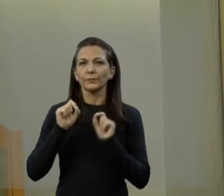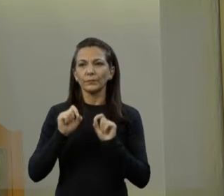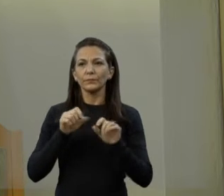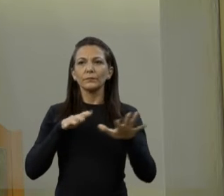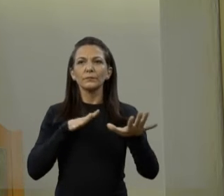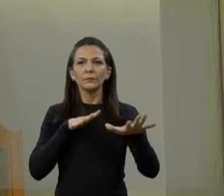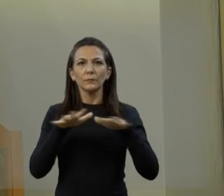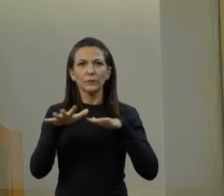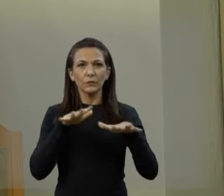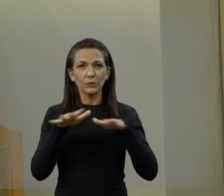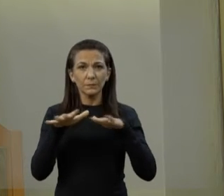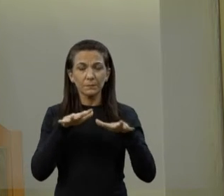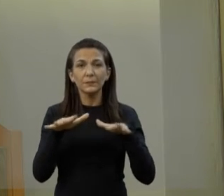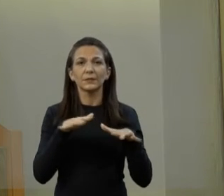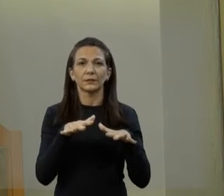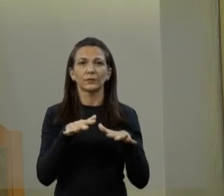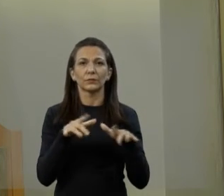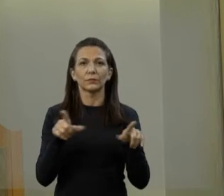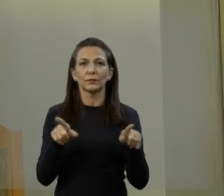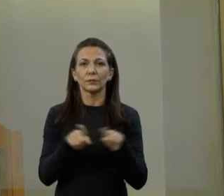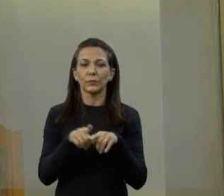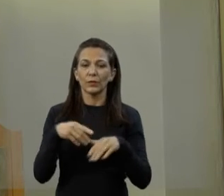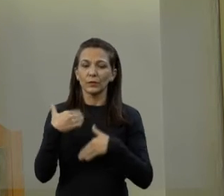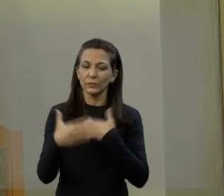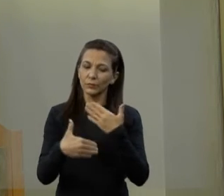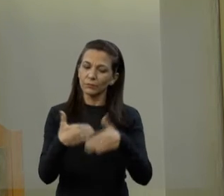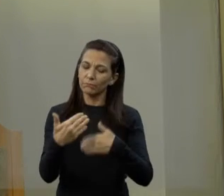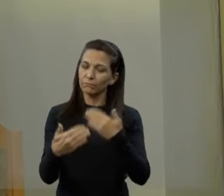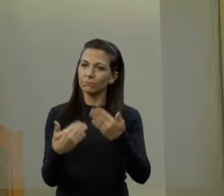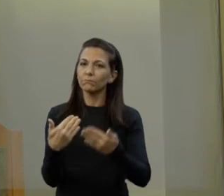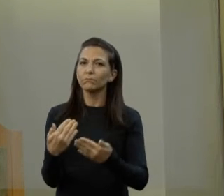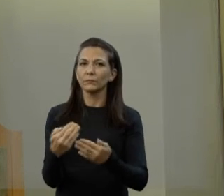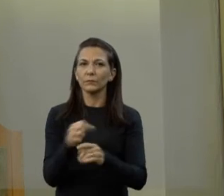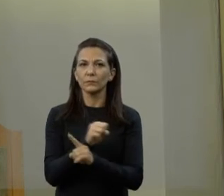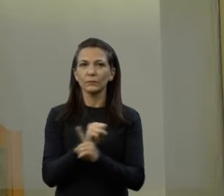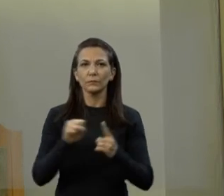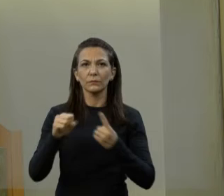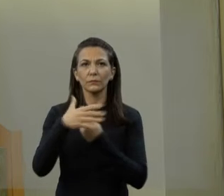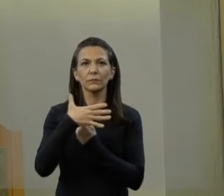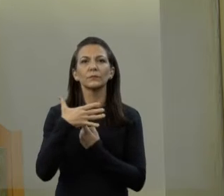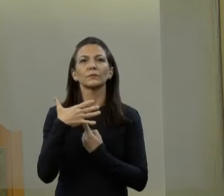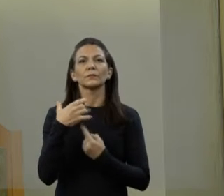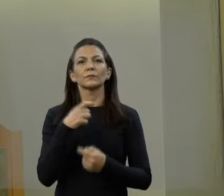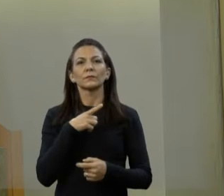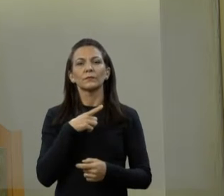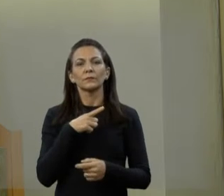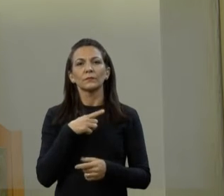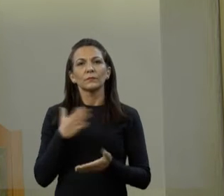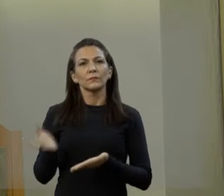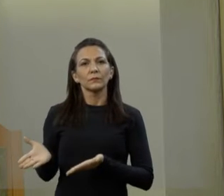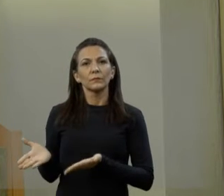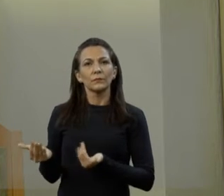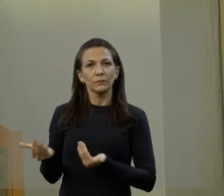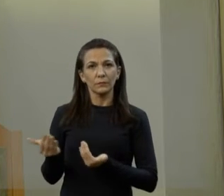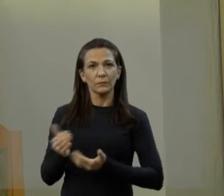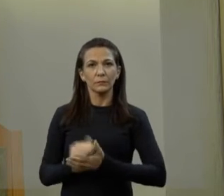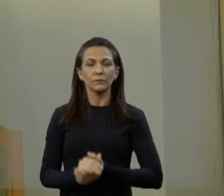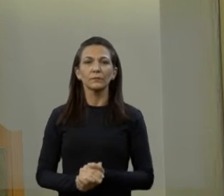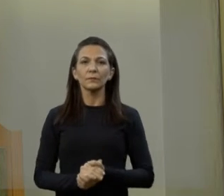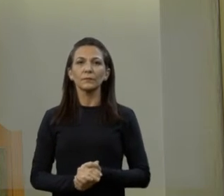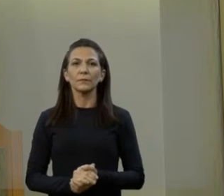dos movimentos internos da sua em termos a sua construção social em termos a sua construção encontro juventudes